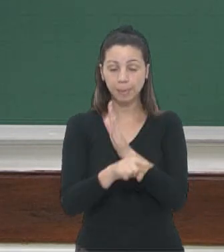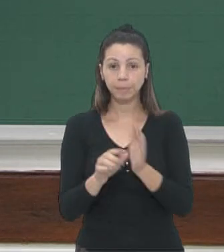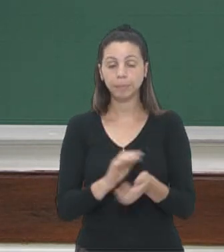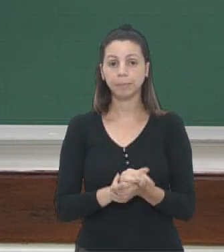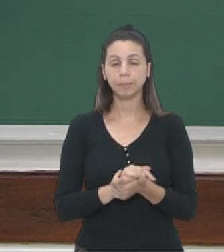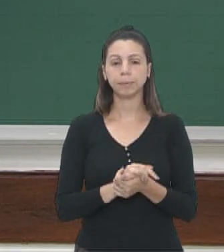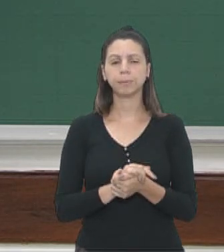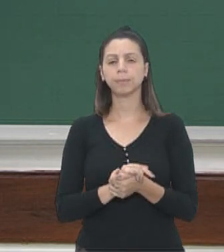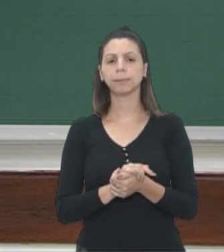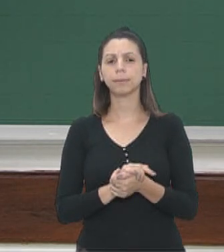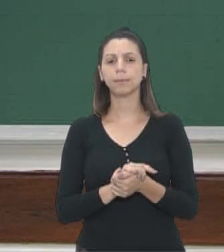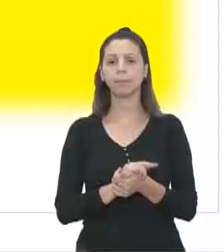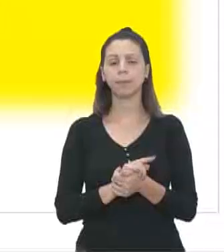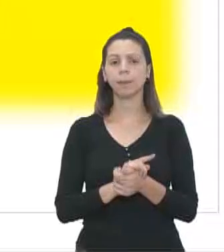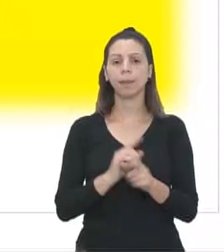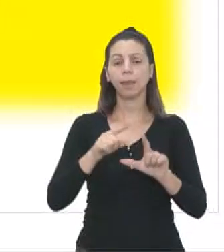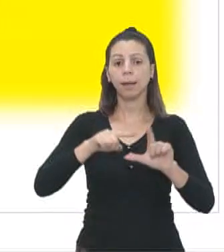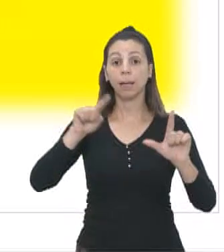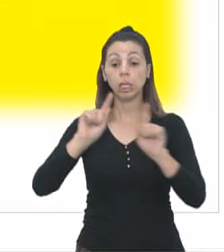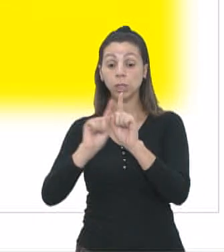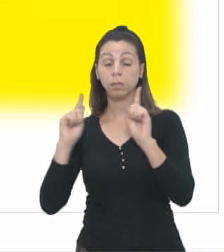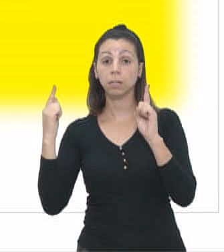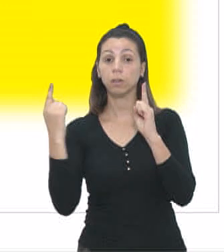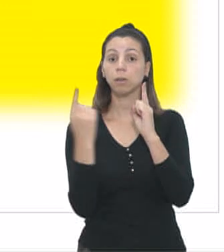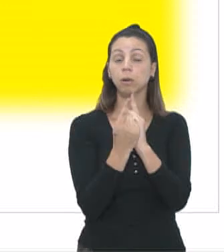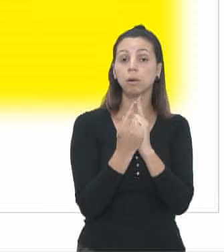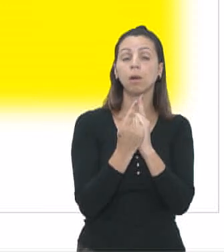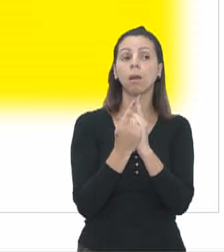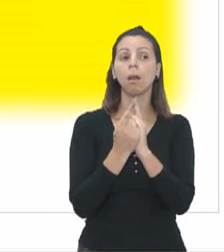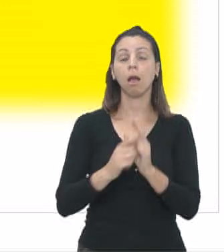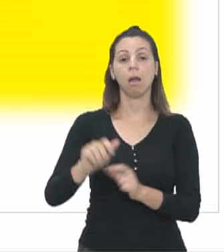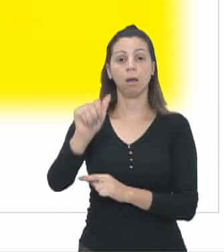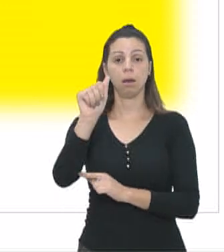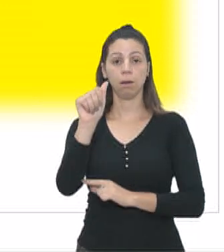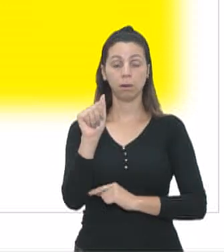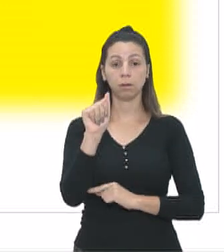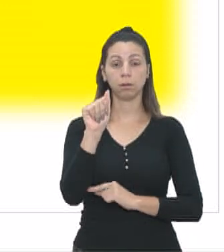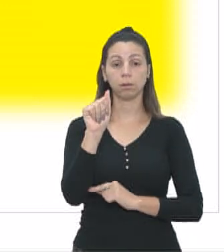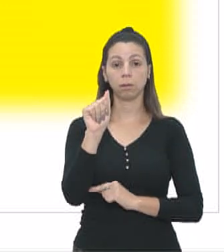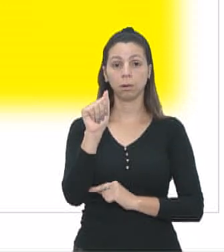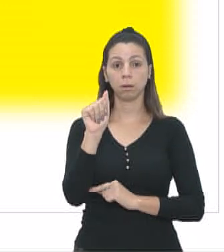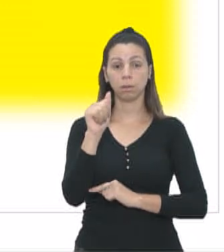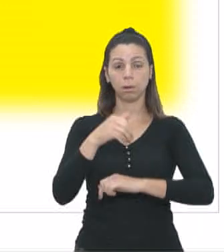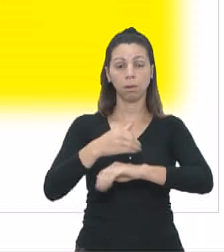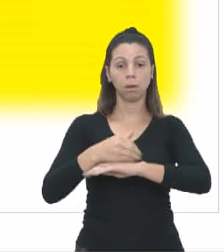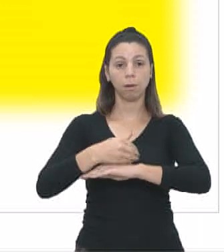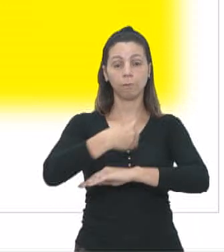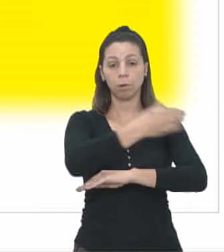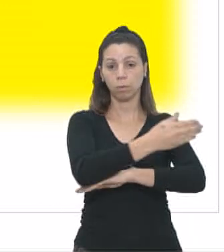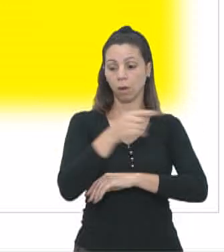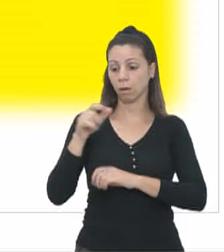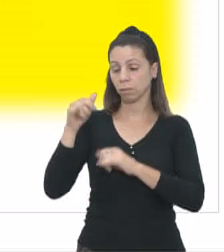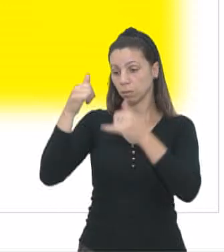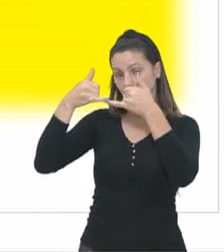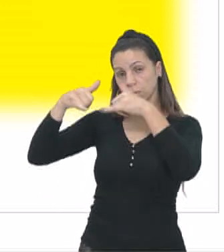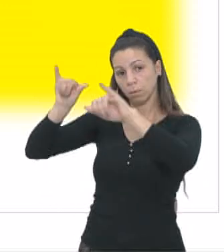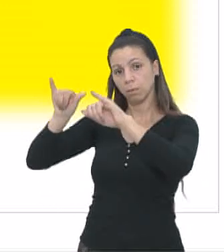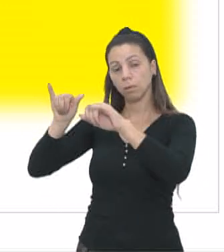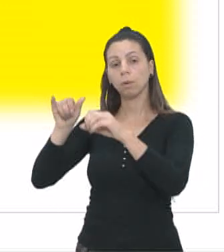que representa a escala geográfica. Alternativa A, fronteiras, agropecuária e